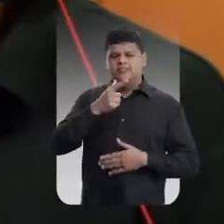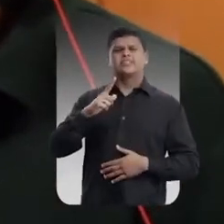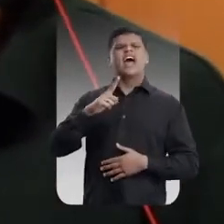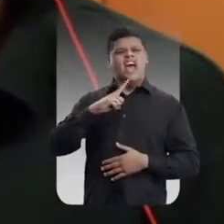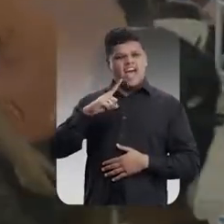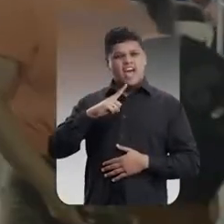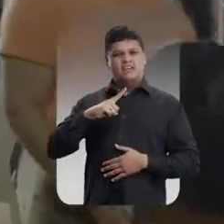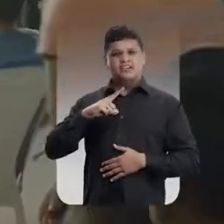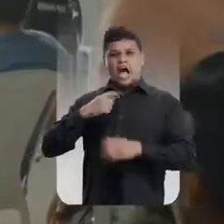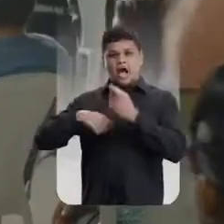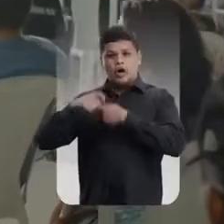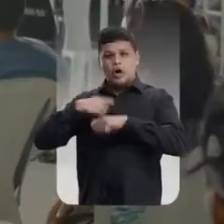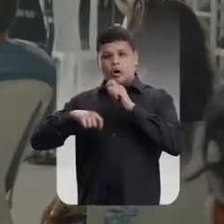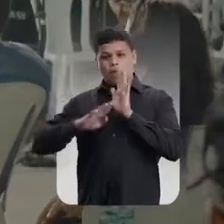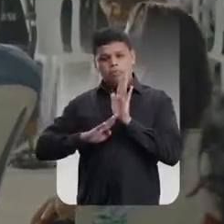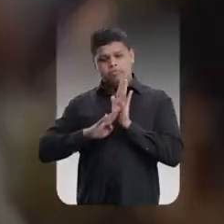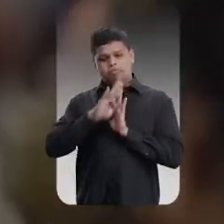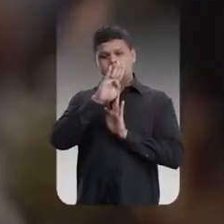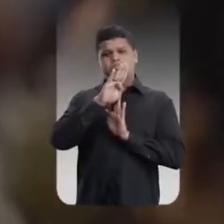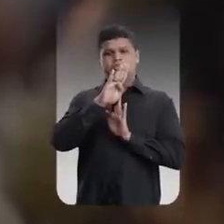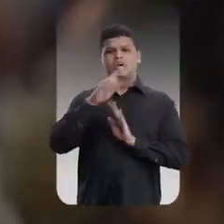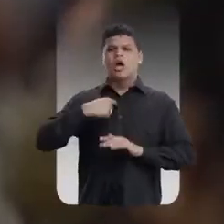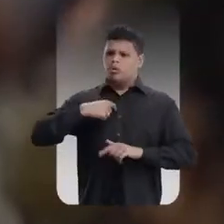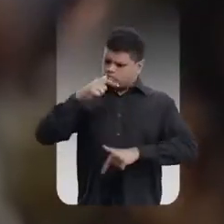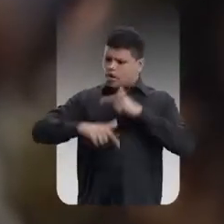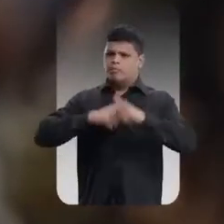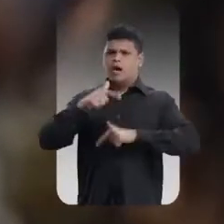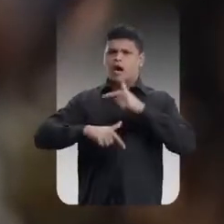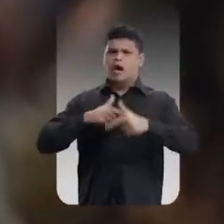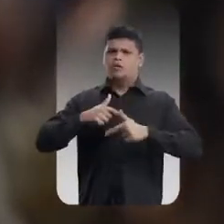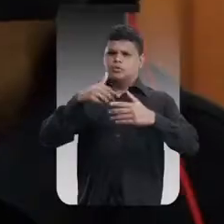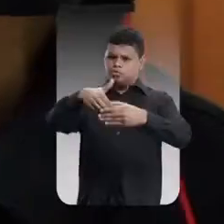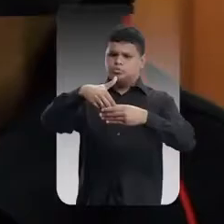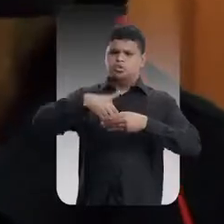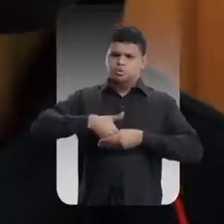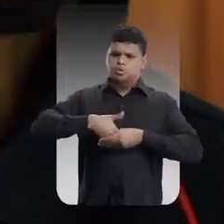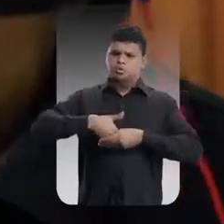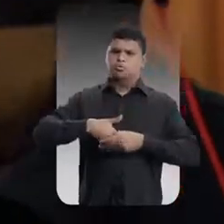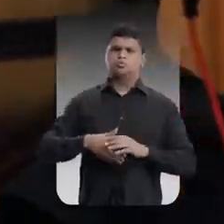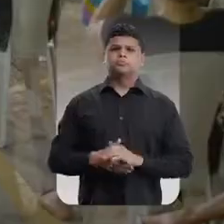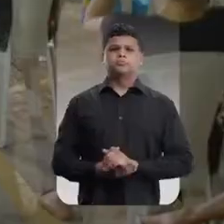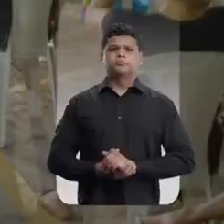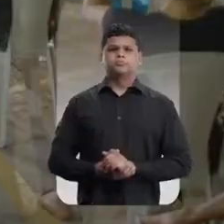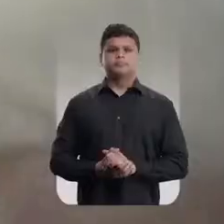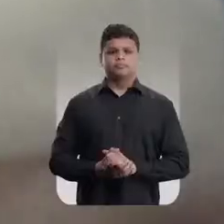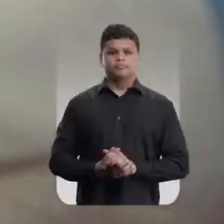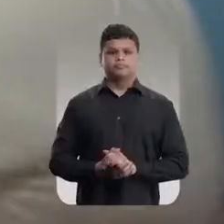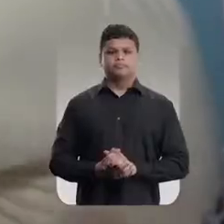remédio, as coisas andam, a economia anda, eu trabalho. Eu sou candidato por isso,